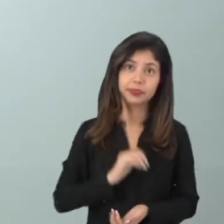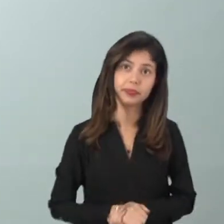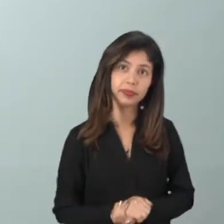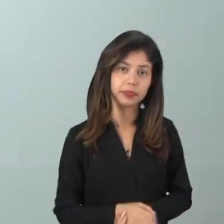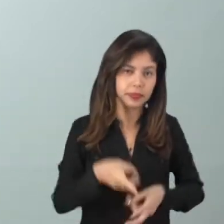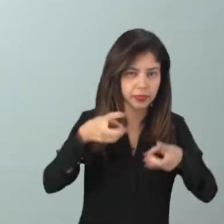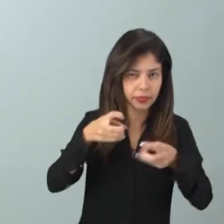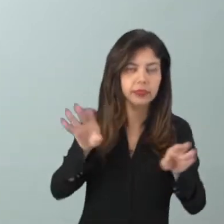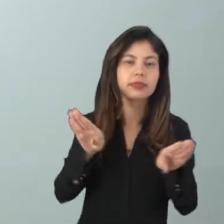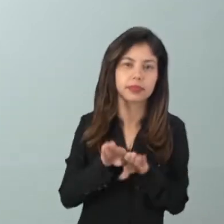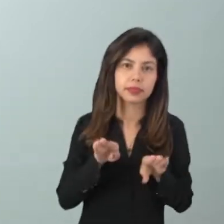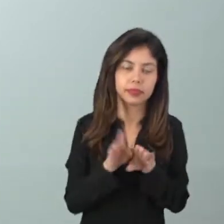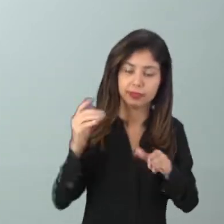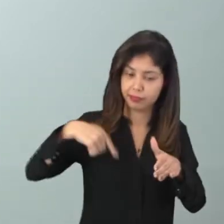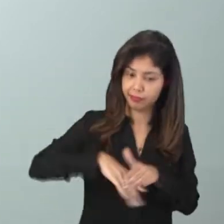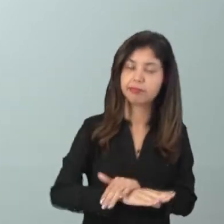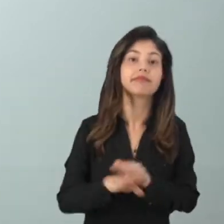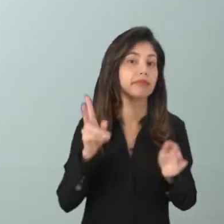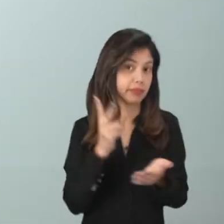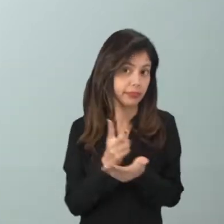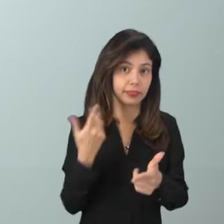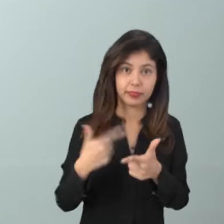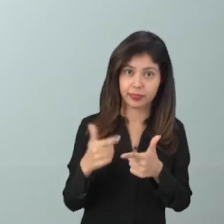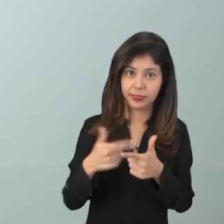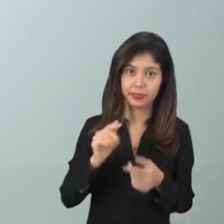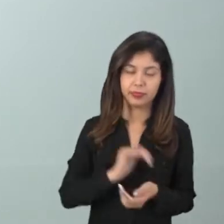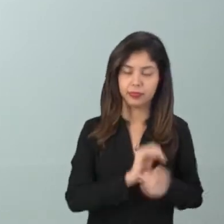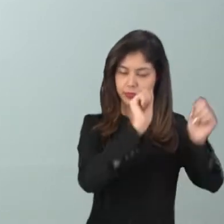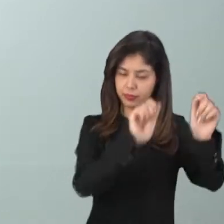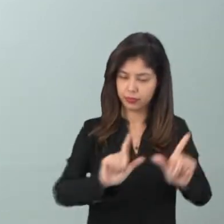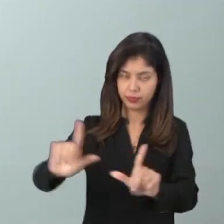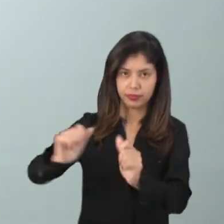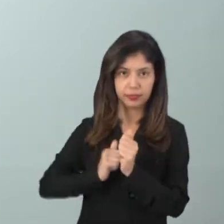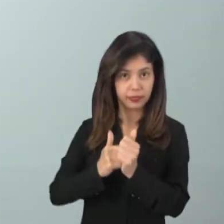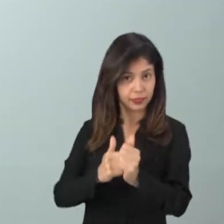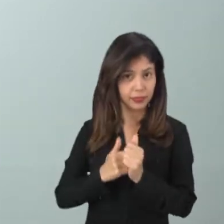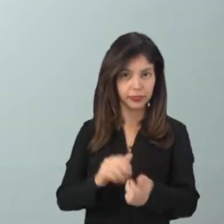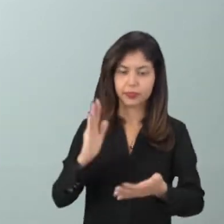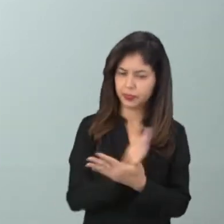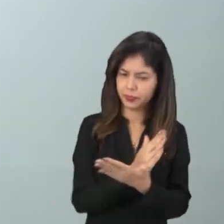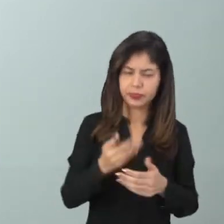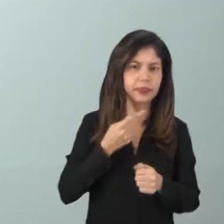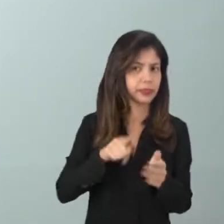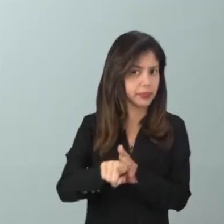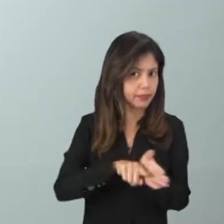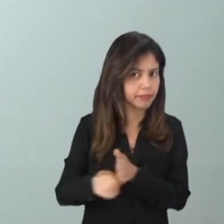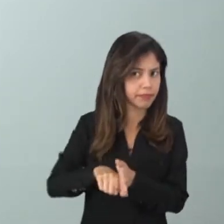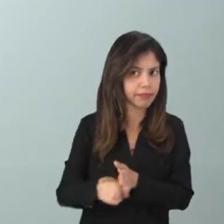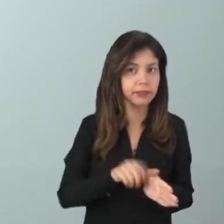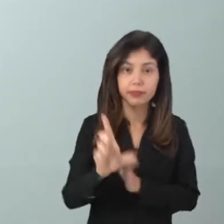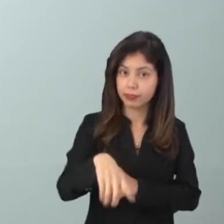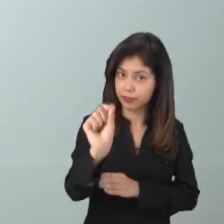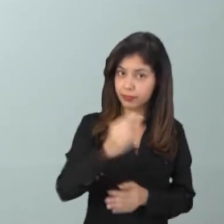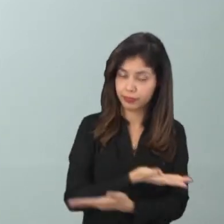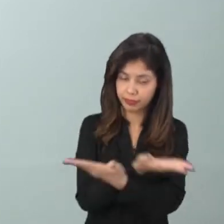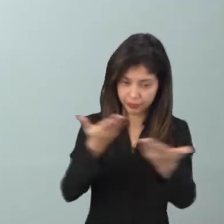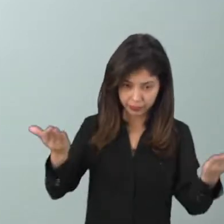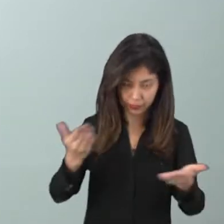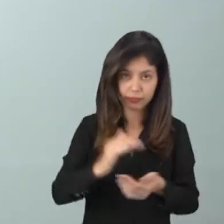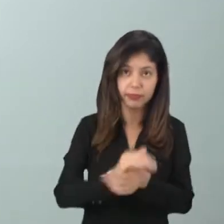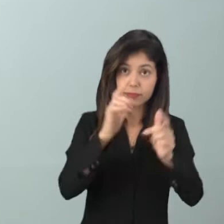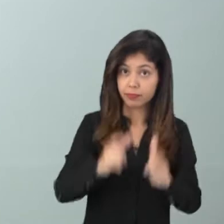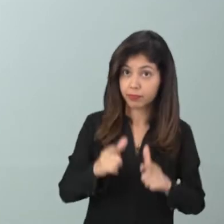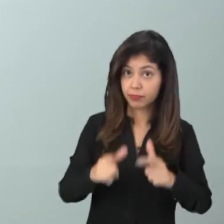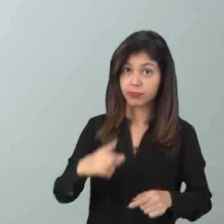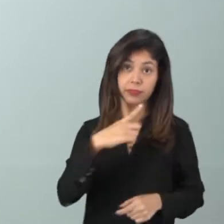deve perceber que está incluído nesse problema. Então acompanhe comigo algumas das pesquisas que selecionei para ver aonde